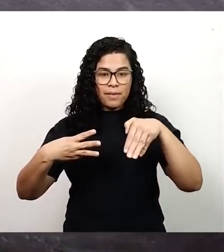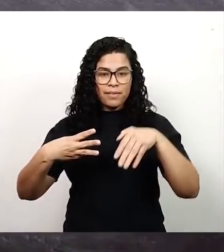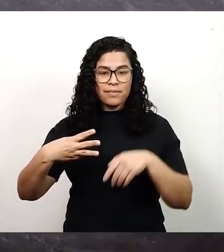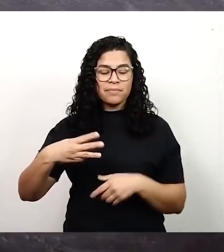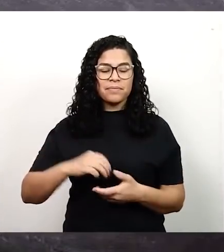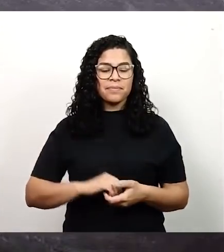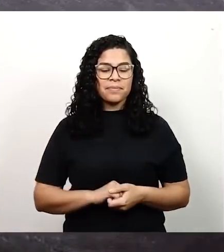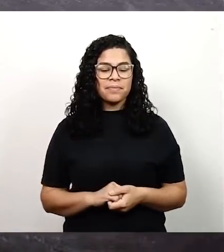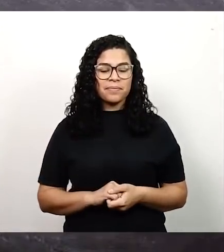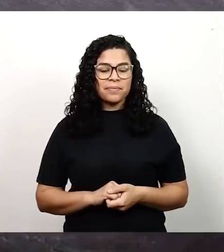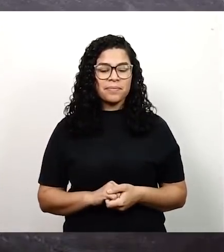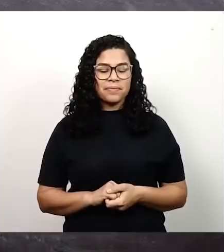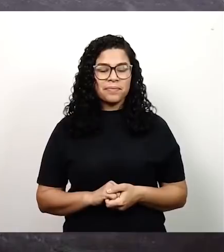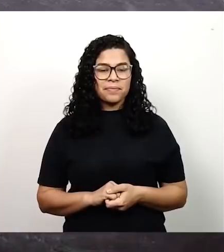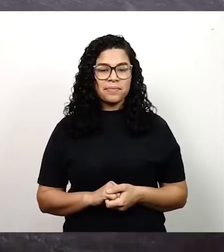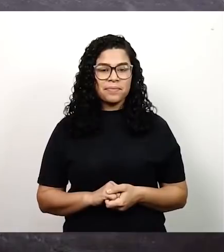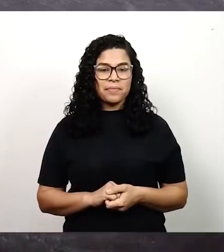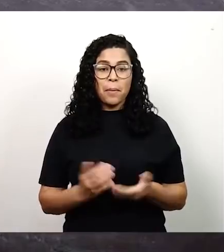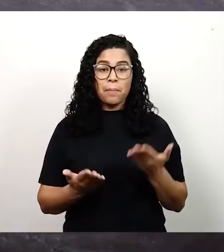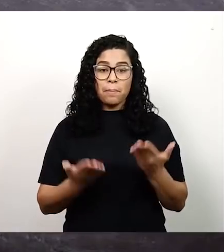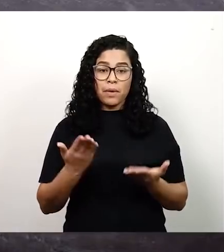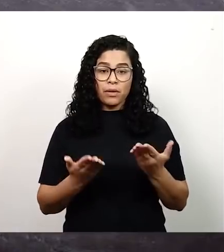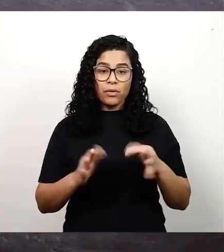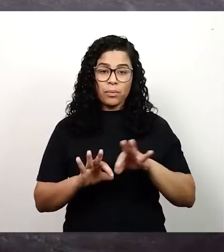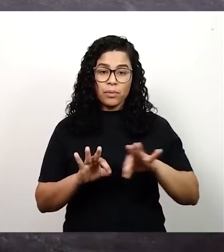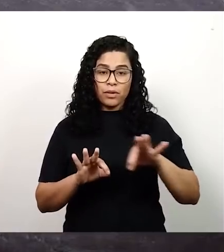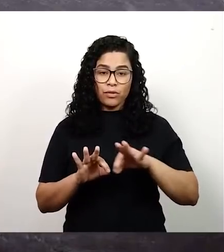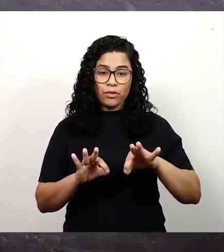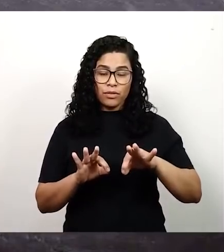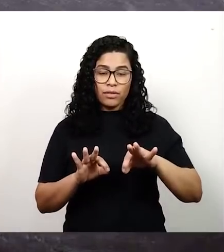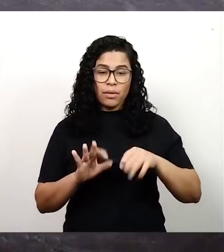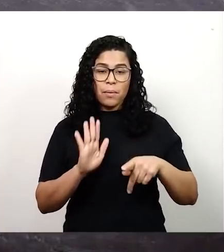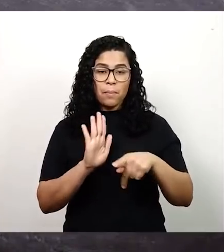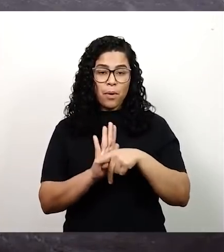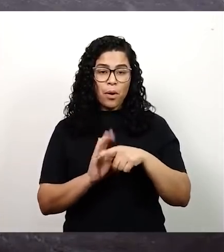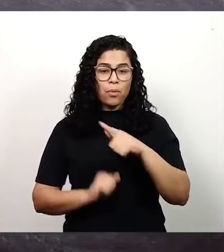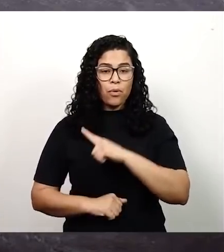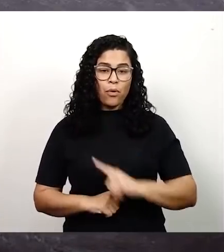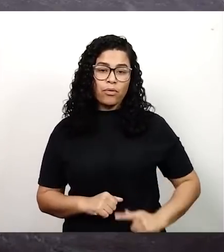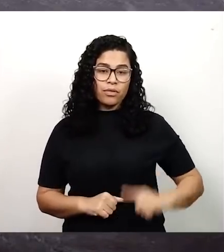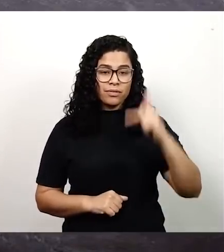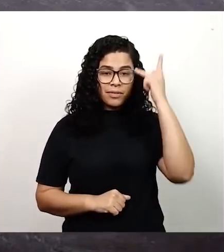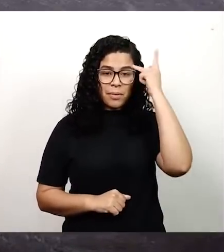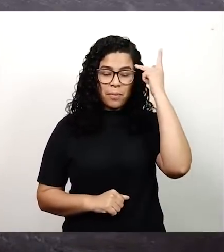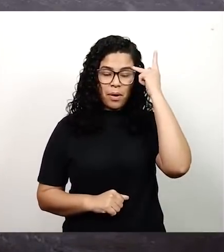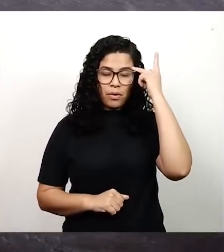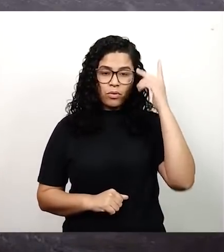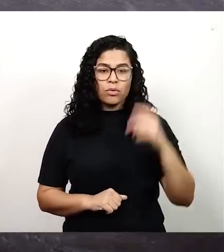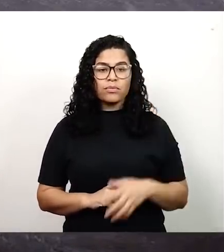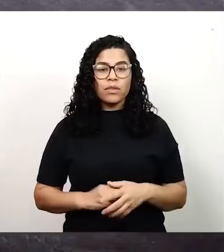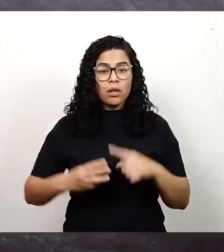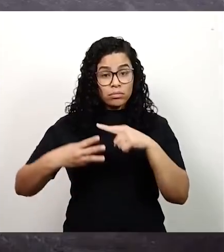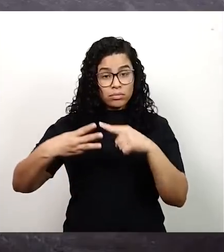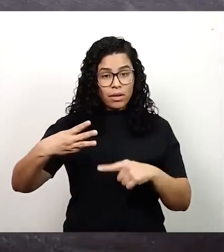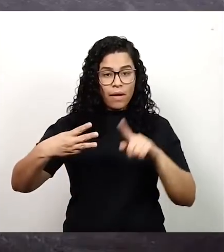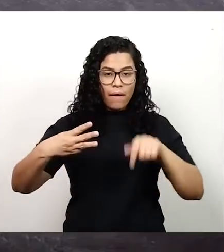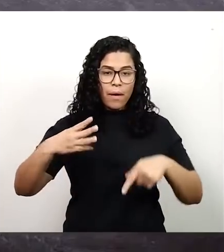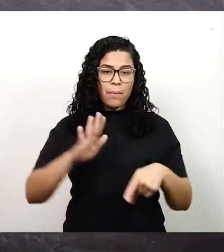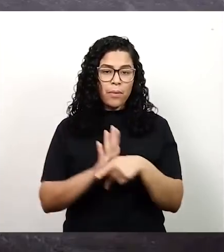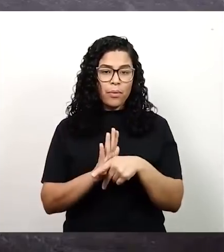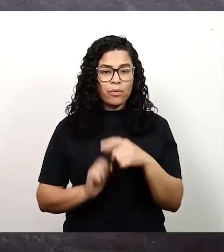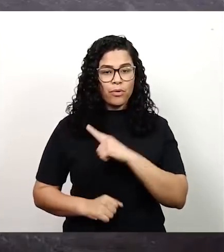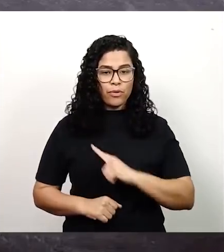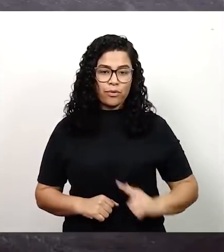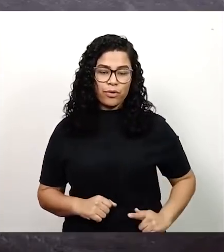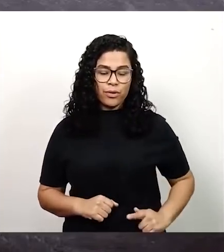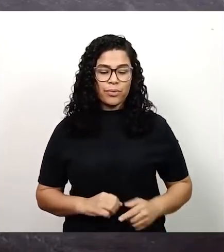é Instituto de Pesos e Medidas do Estado de São Paulo. Todos aqui são órgãos governamentais. E